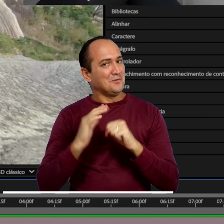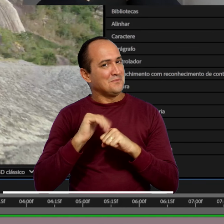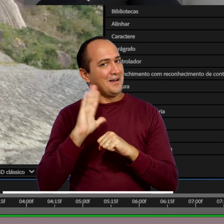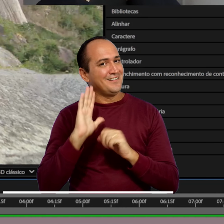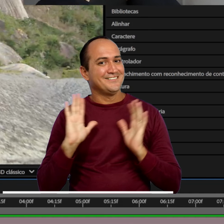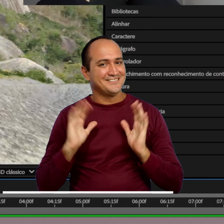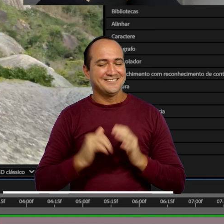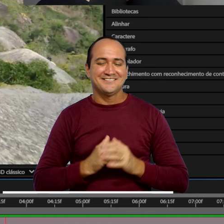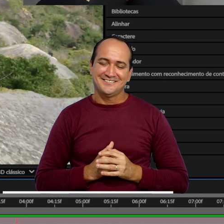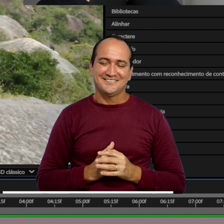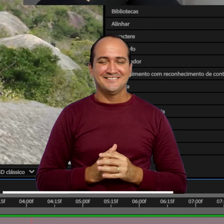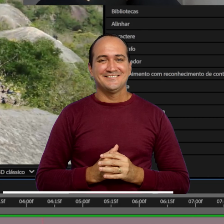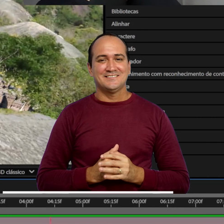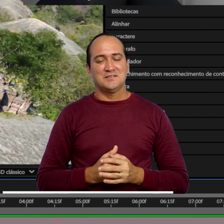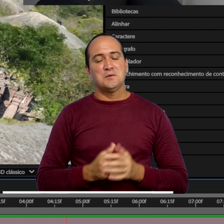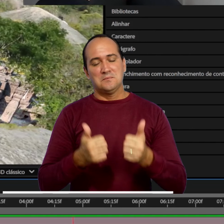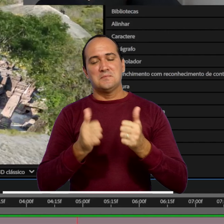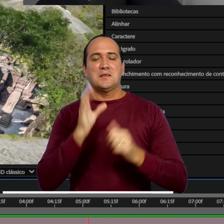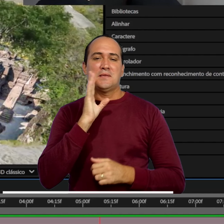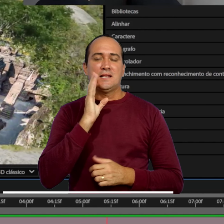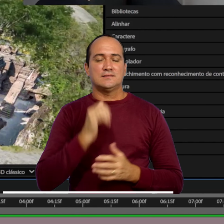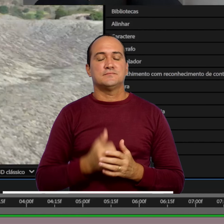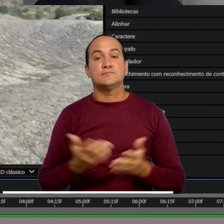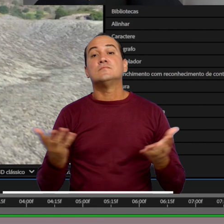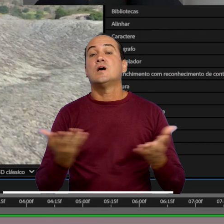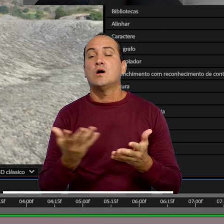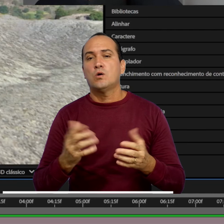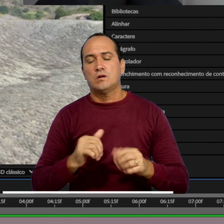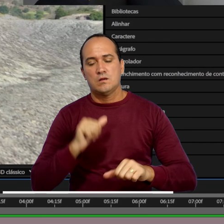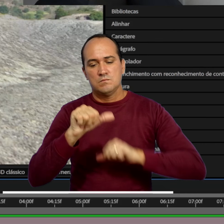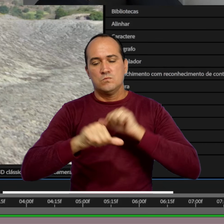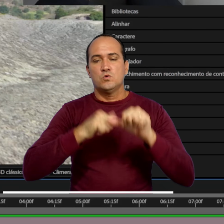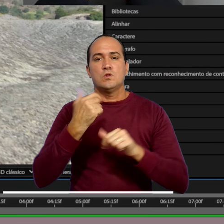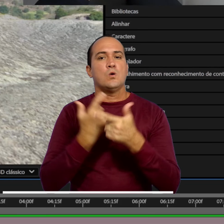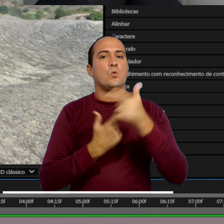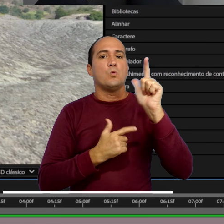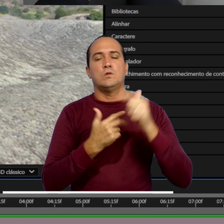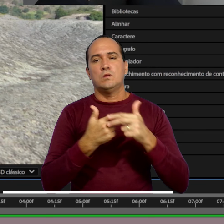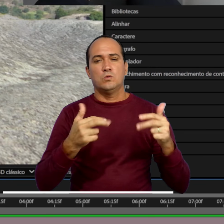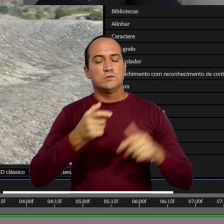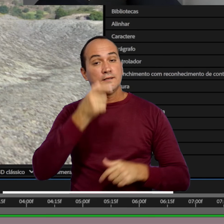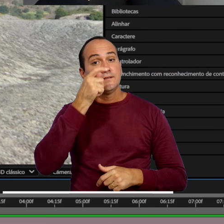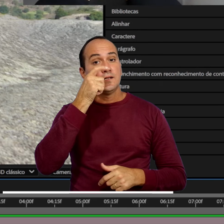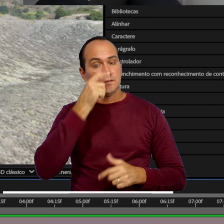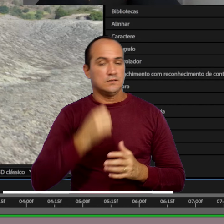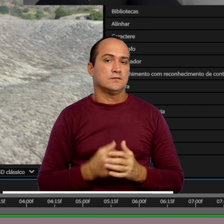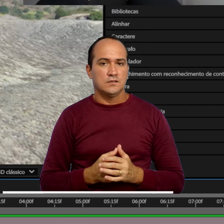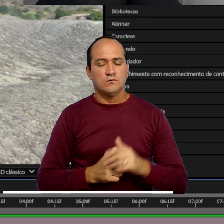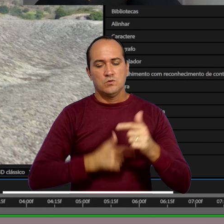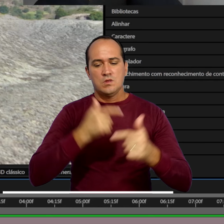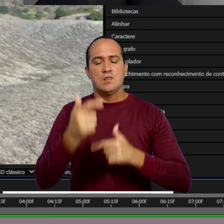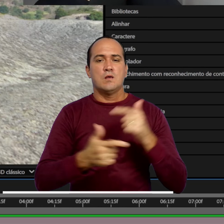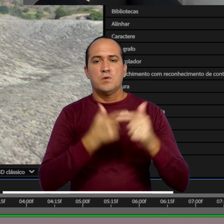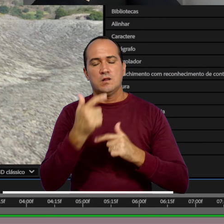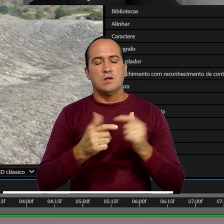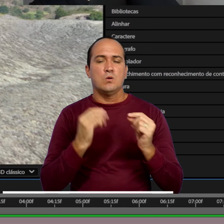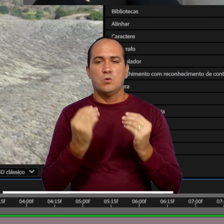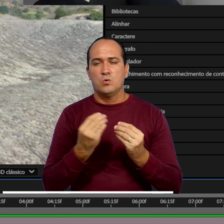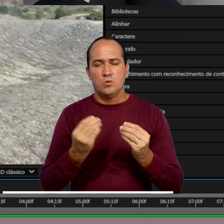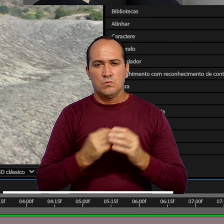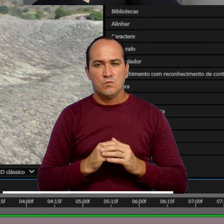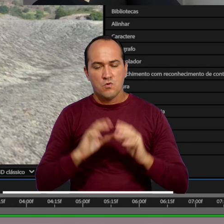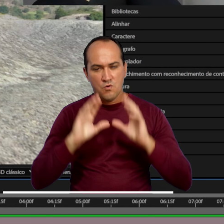mais seguro. Pronto. Beleza. Então, ó, agora eu vou fazer uma outra modificação aqui que é bem interessante. Eu vou